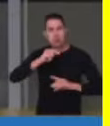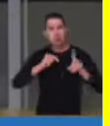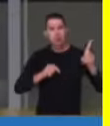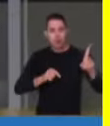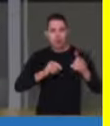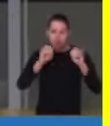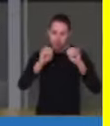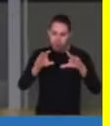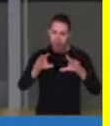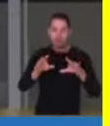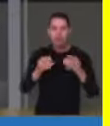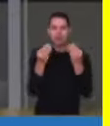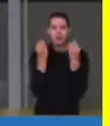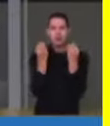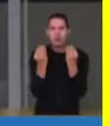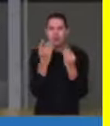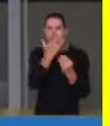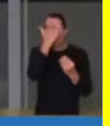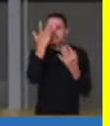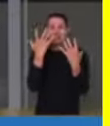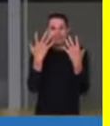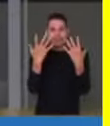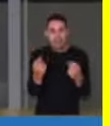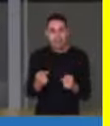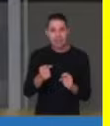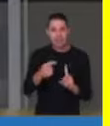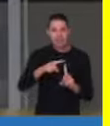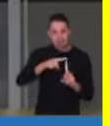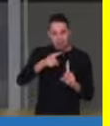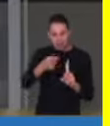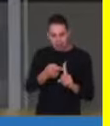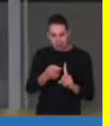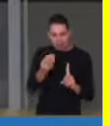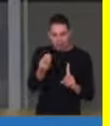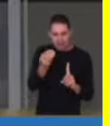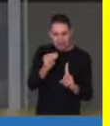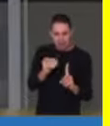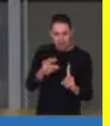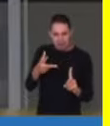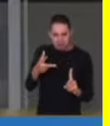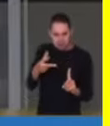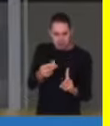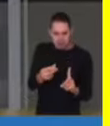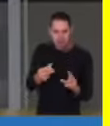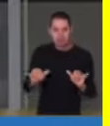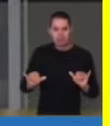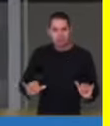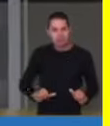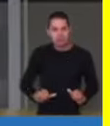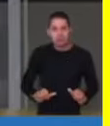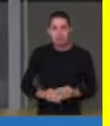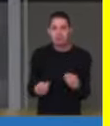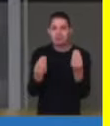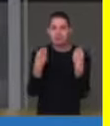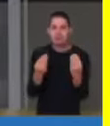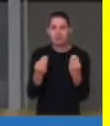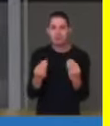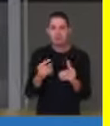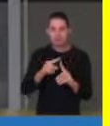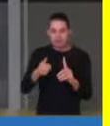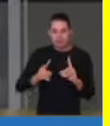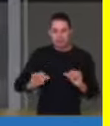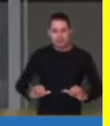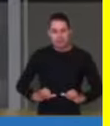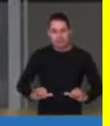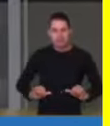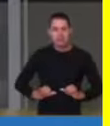que alguém pode admitir você matar um bebezinho na barriga da mãe com sofrimento? Senhor presidente, eles sofrem, eles